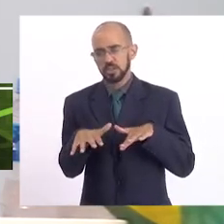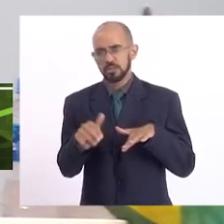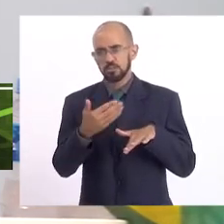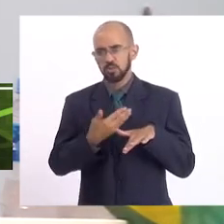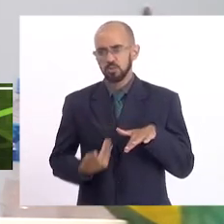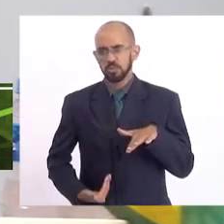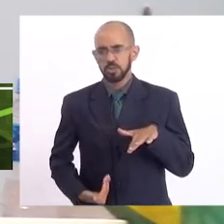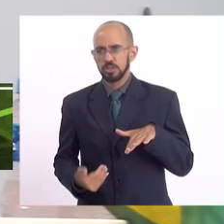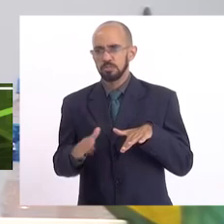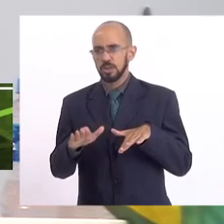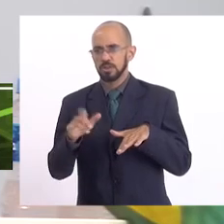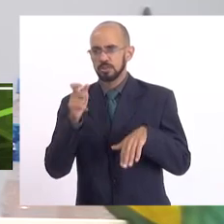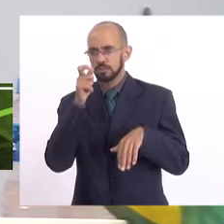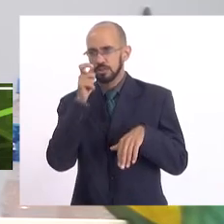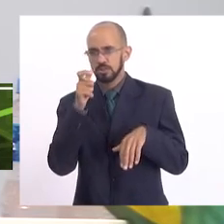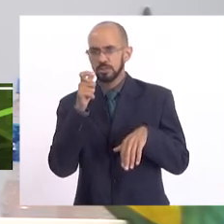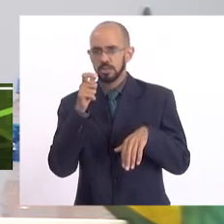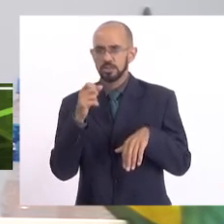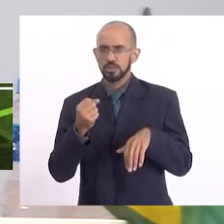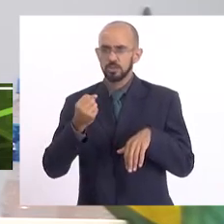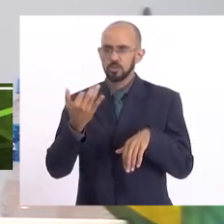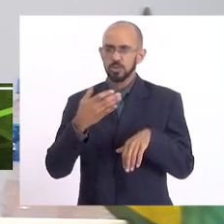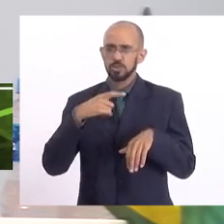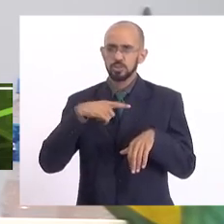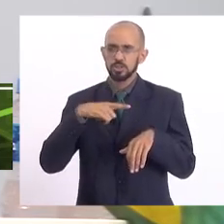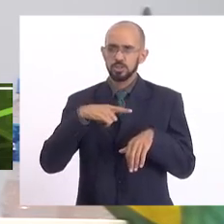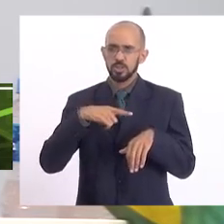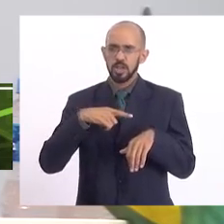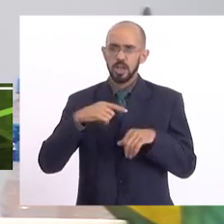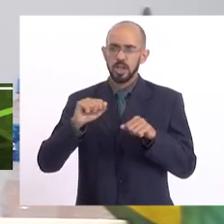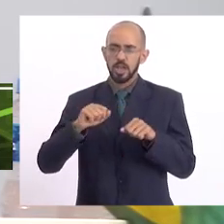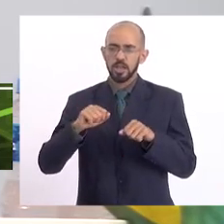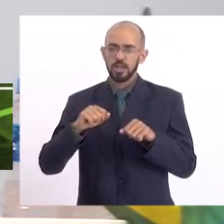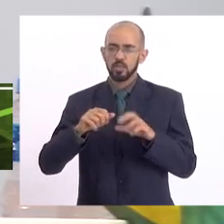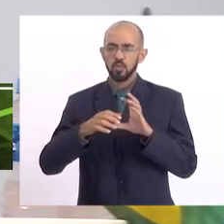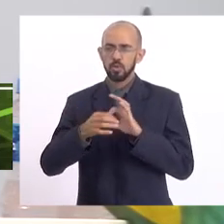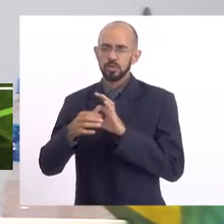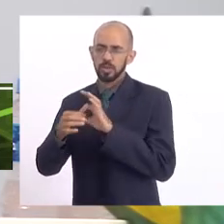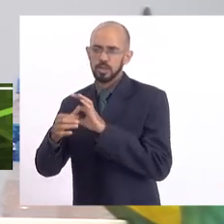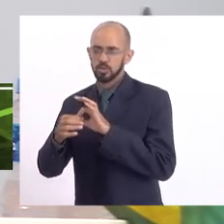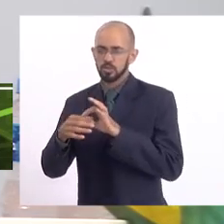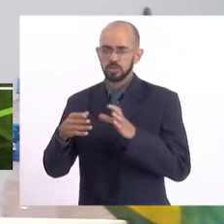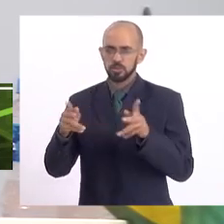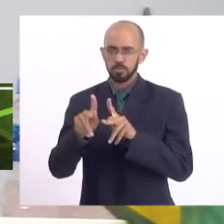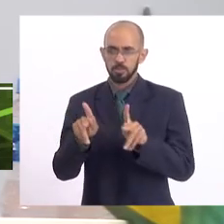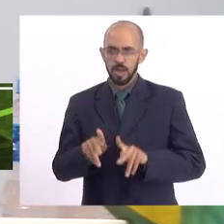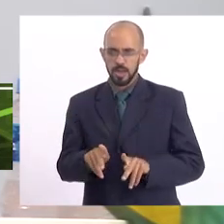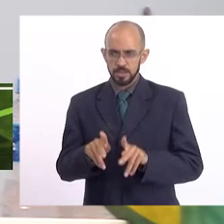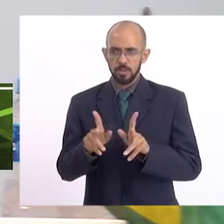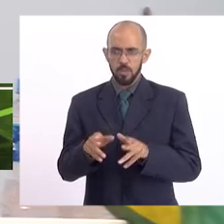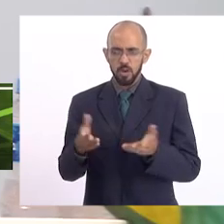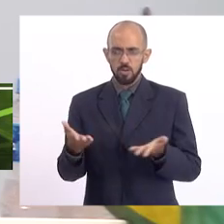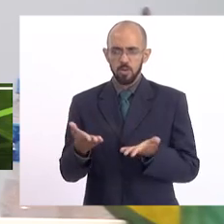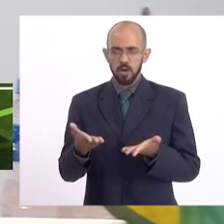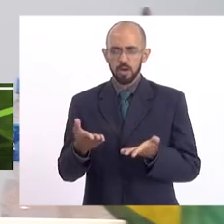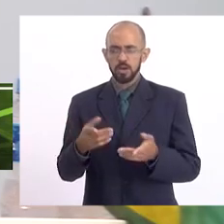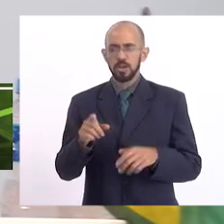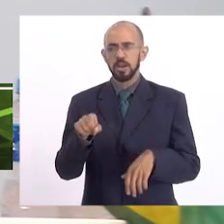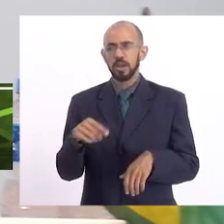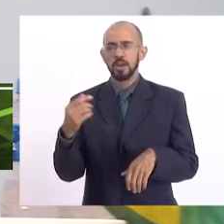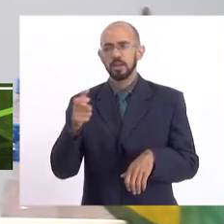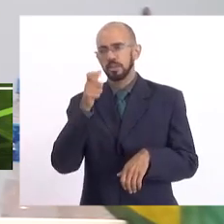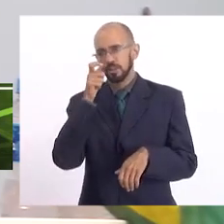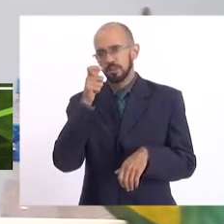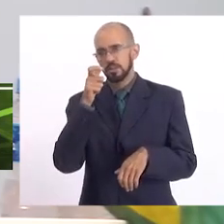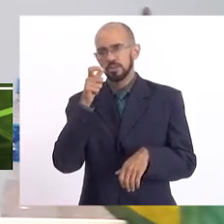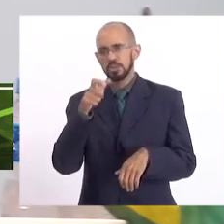é interessante, até quando tem um clima desse de harmonia e colaboração, talvez fosse mais interessante ouvir primeiro o